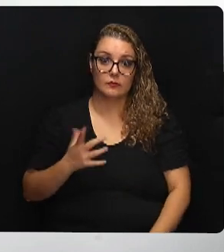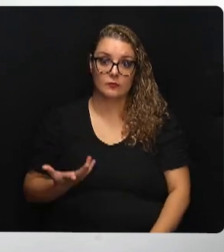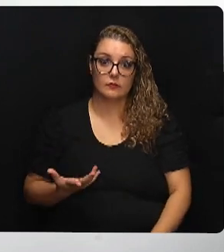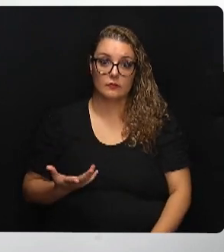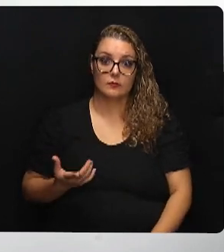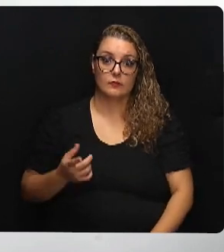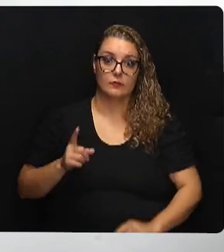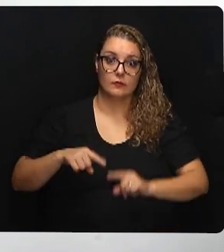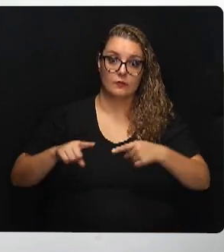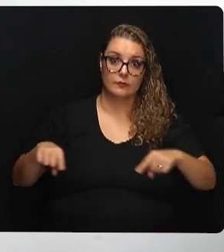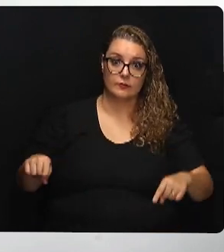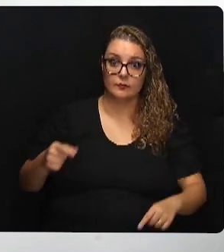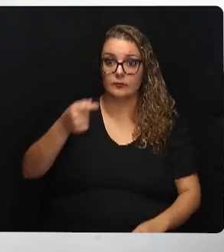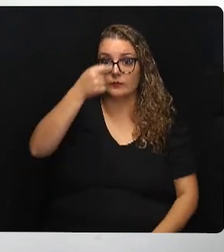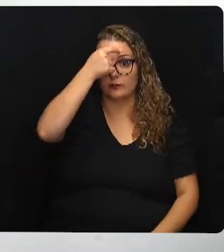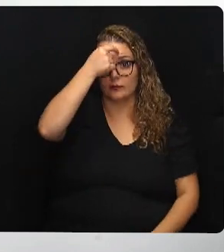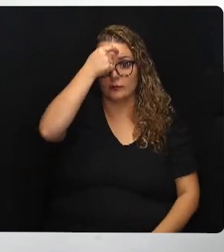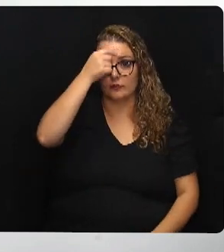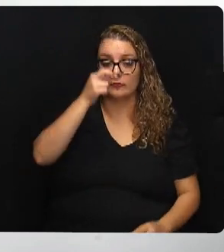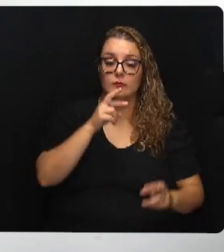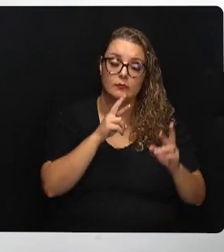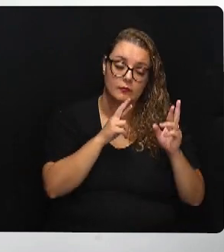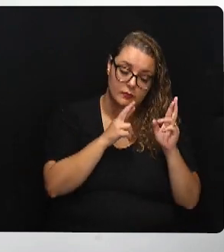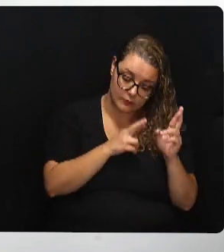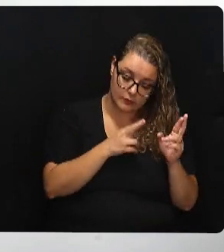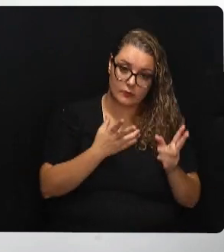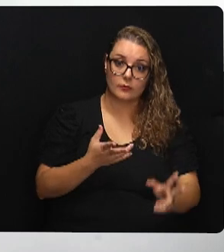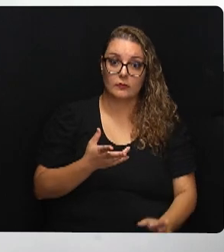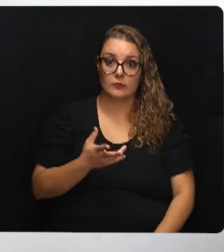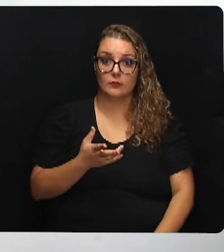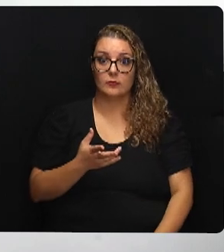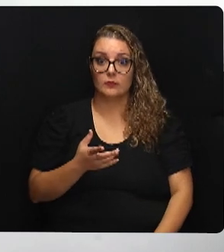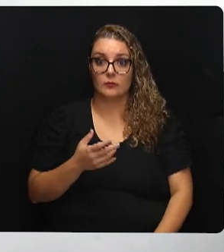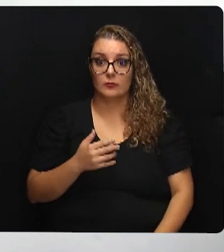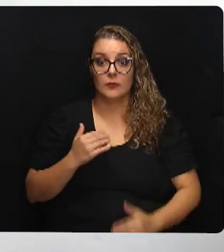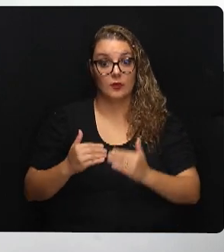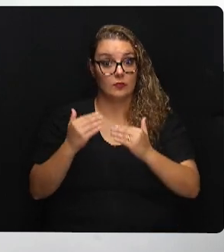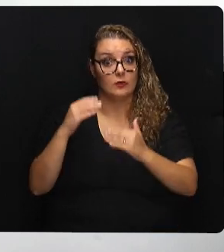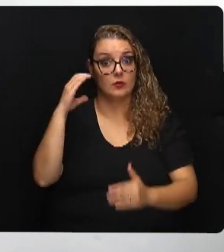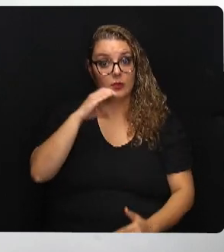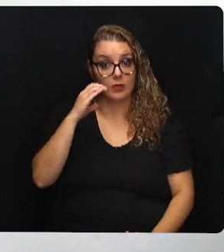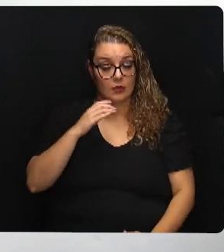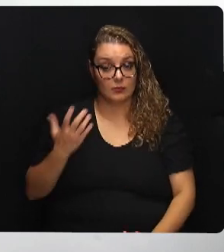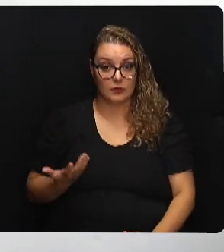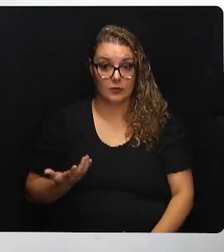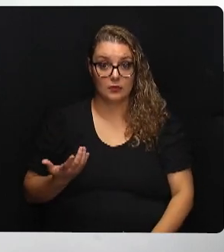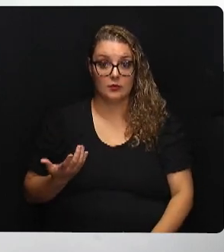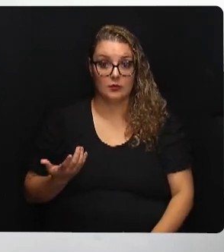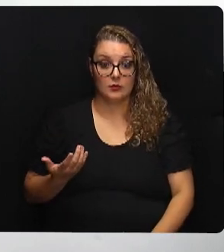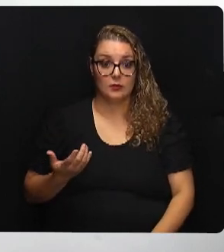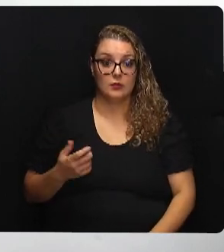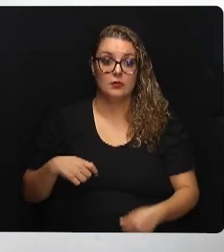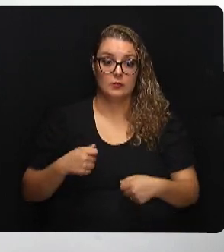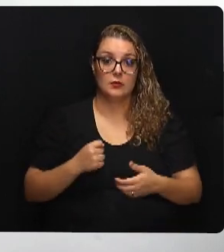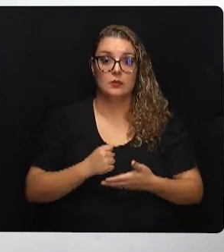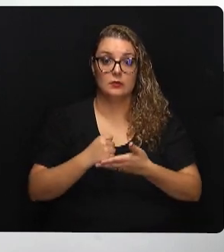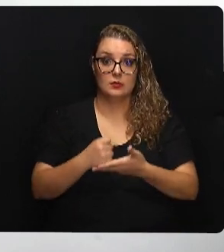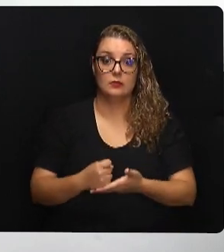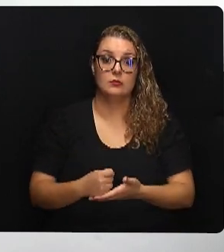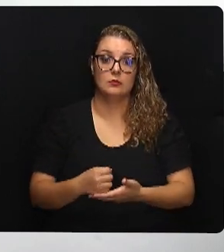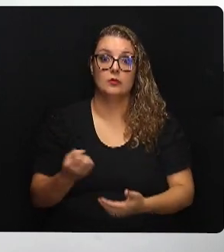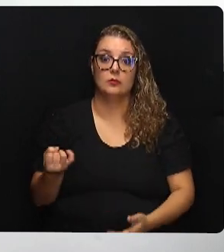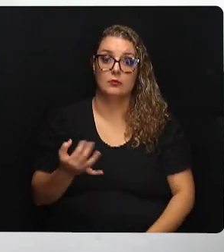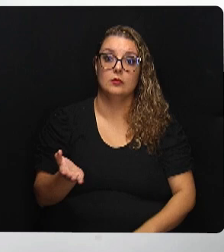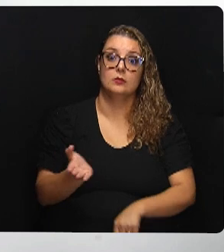ter uma alteração do nível de consciência, uma sonolência, que evolui muito rápido, e essas pessoas não têm que ser